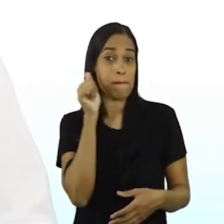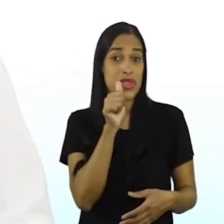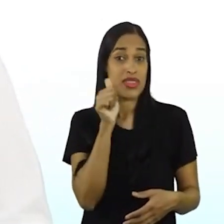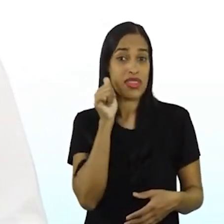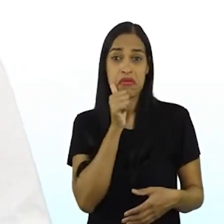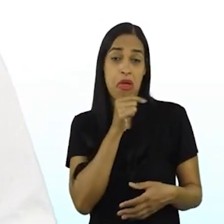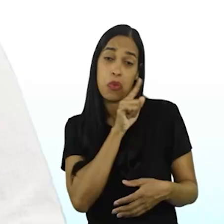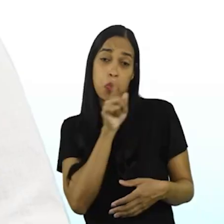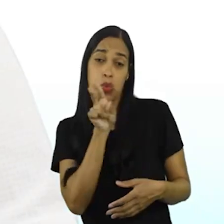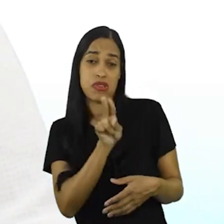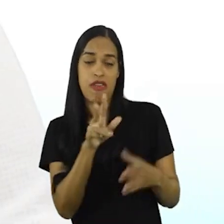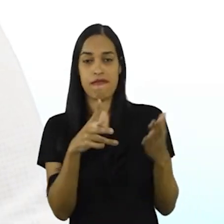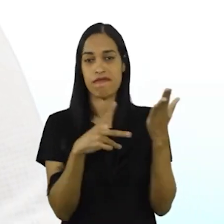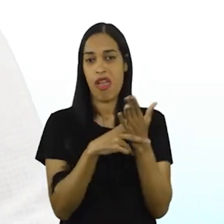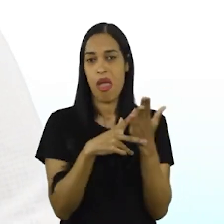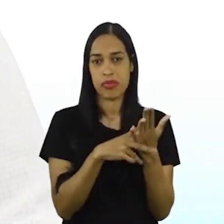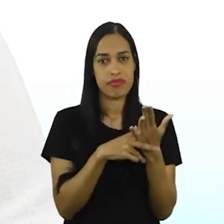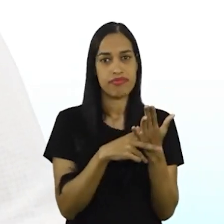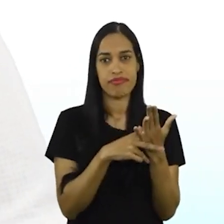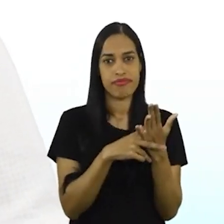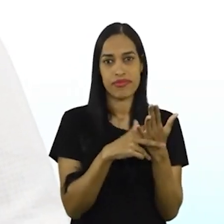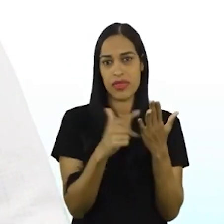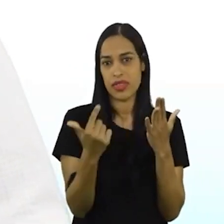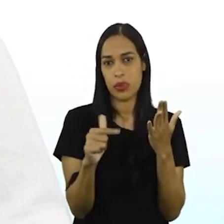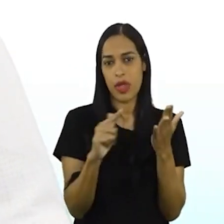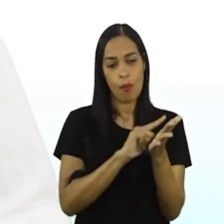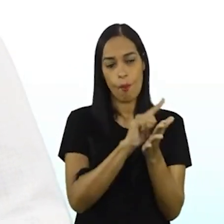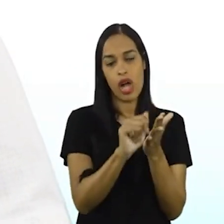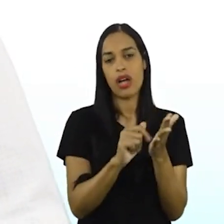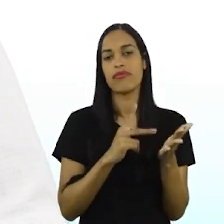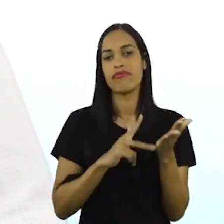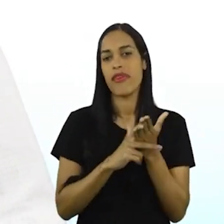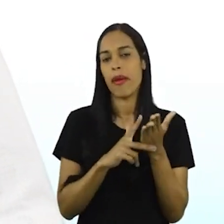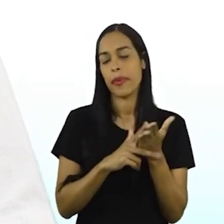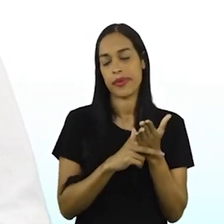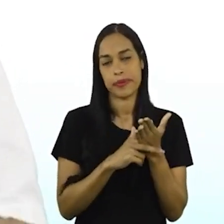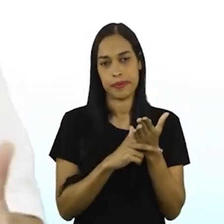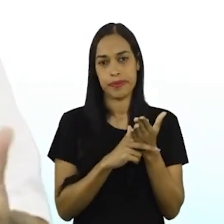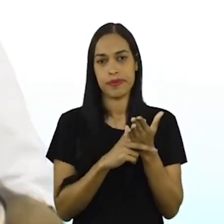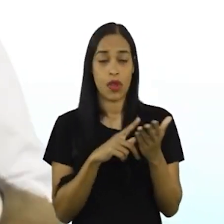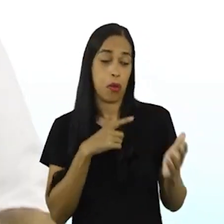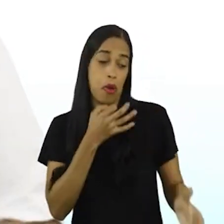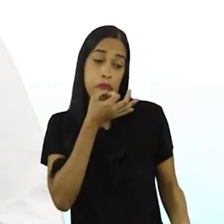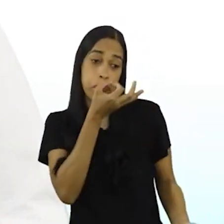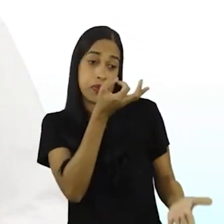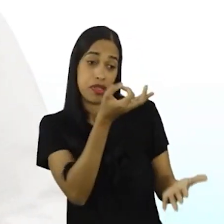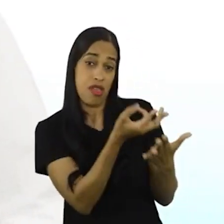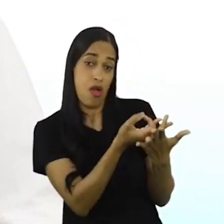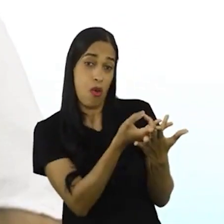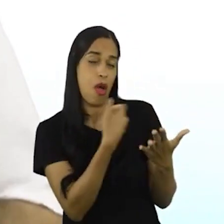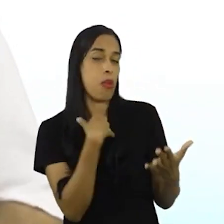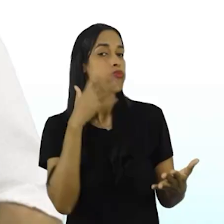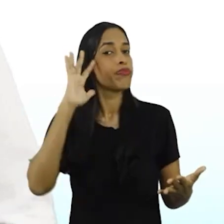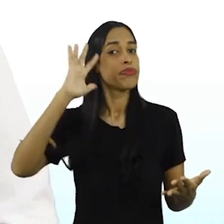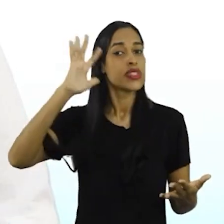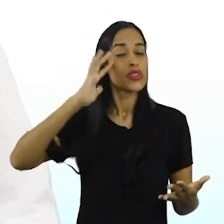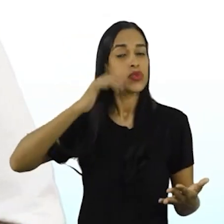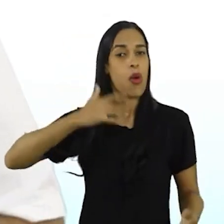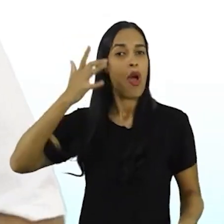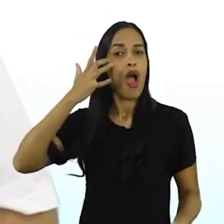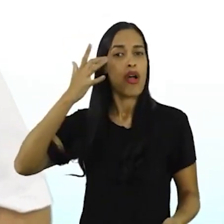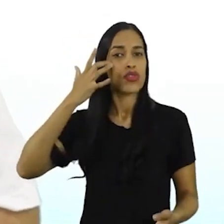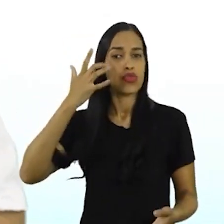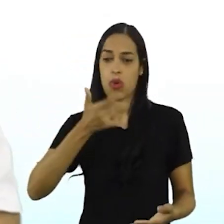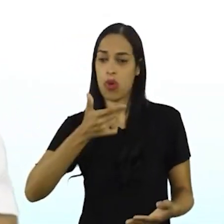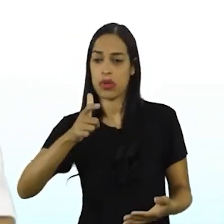chata, nem verbos eu usei aí. Eu não usei verbo. Mas é uma opinião. É o que eu penso, é o que eu acho.